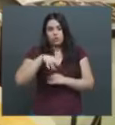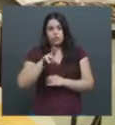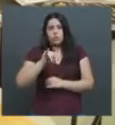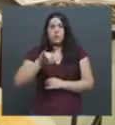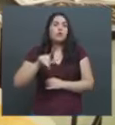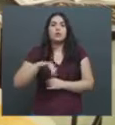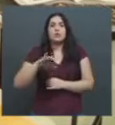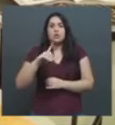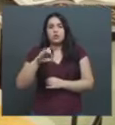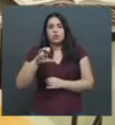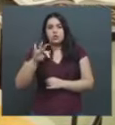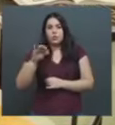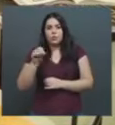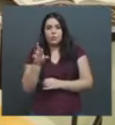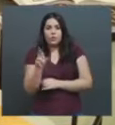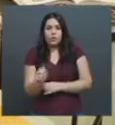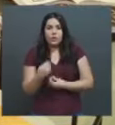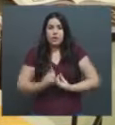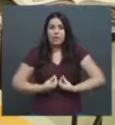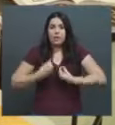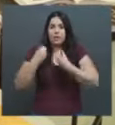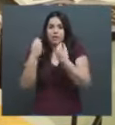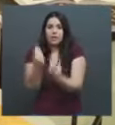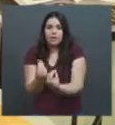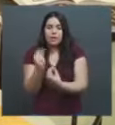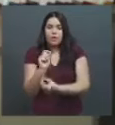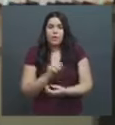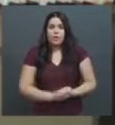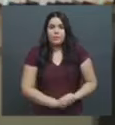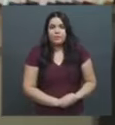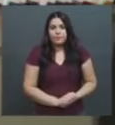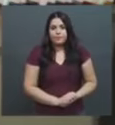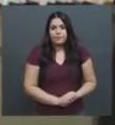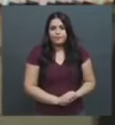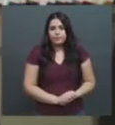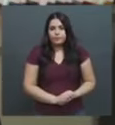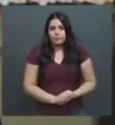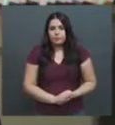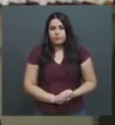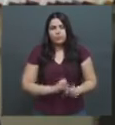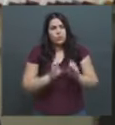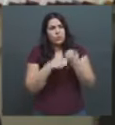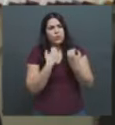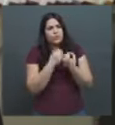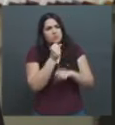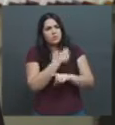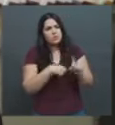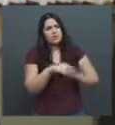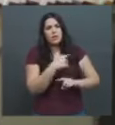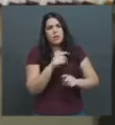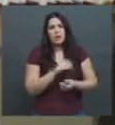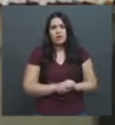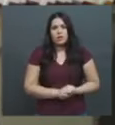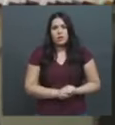a doação das obras para a UFO surgiu com a indicação de um amigo. Num evento social eu conheci o Paulo Assis lá.